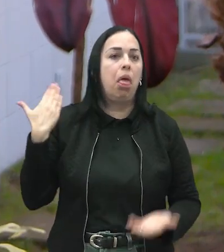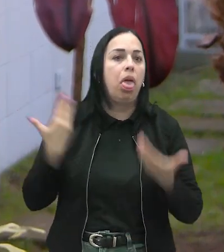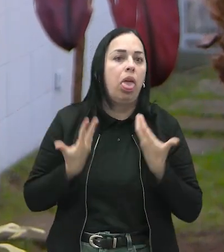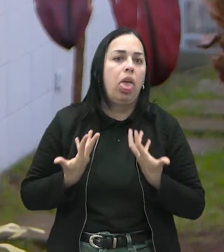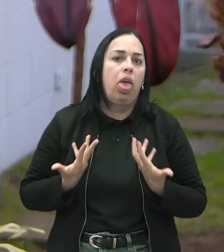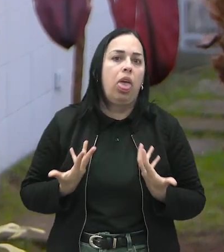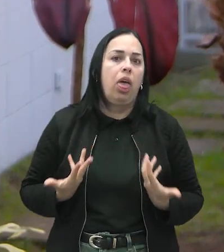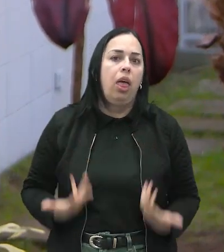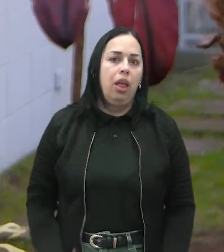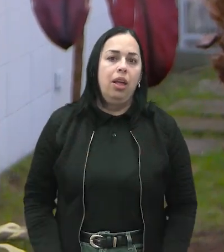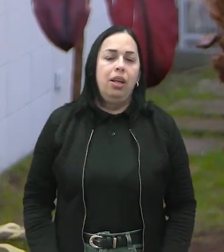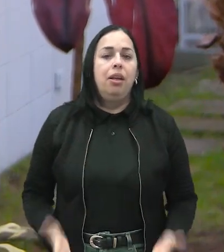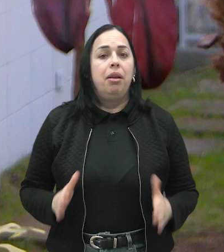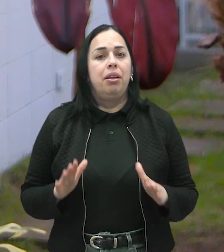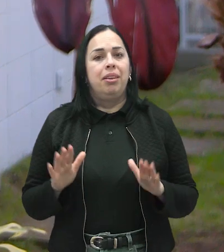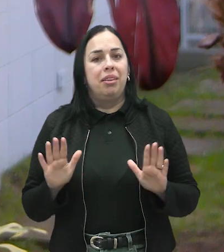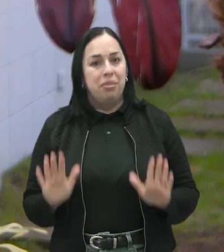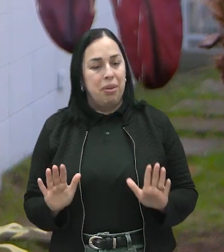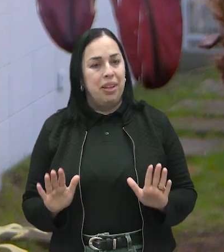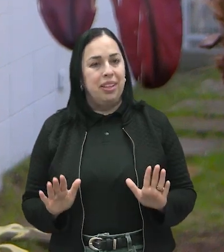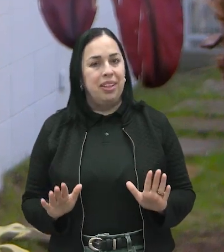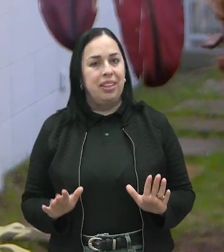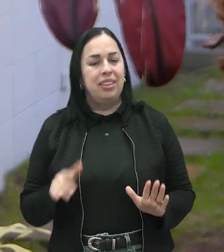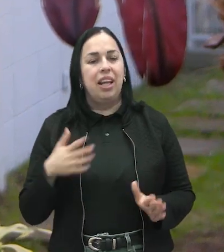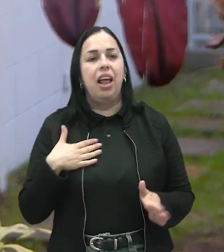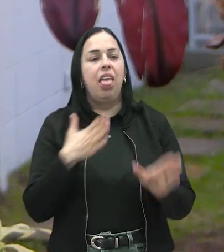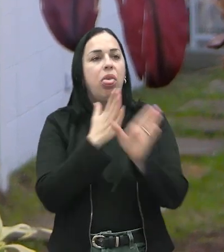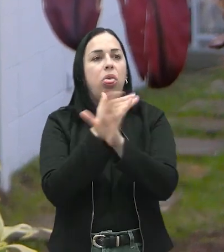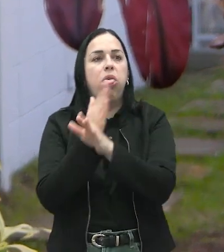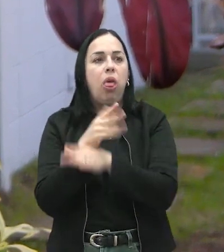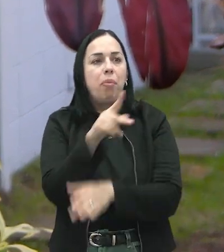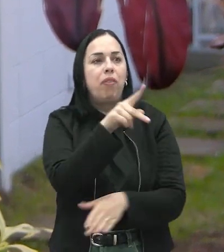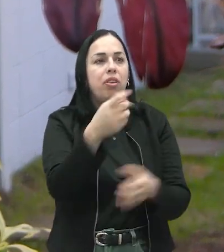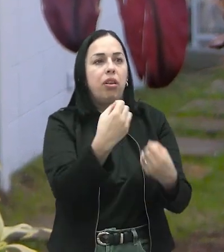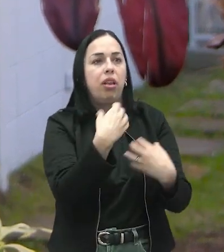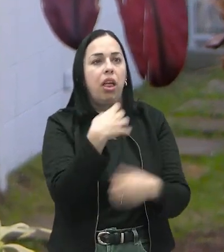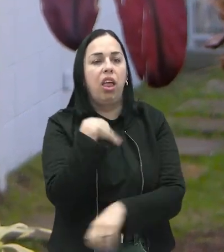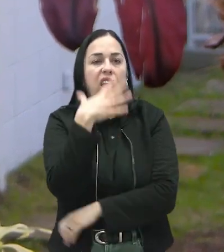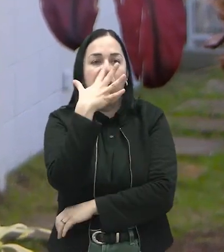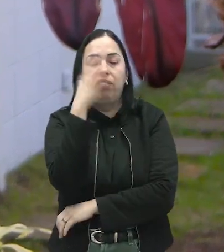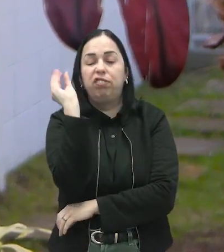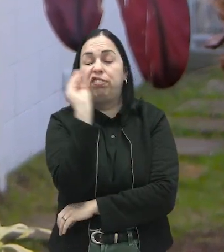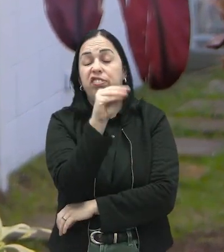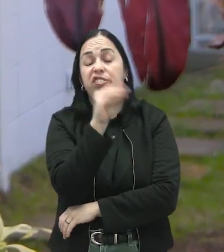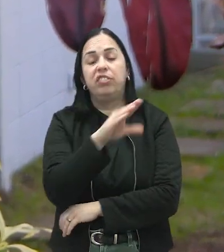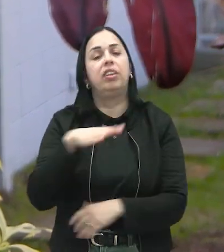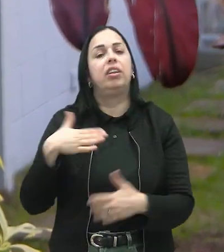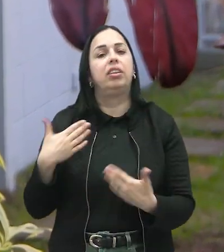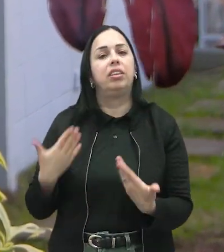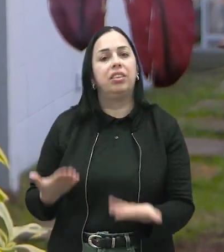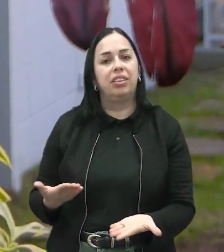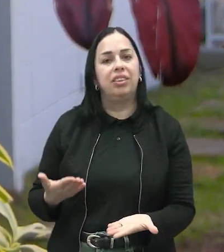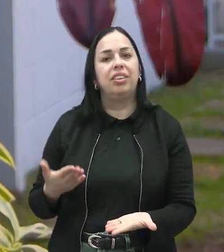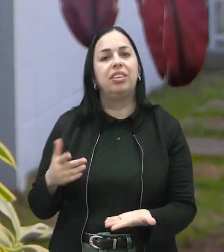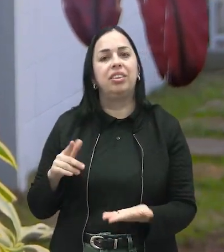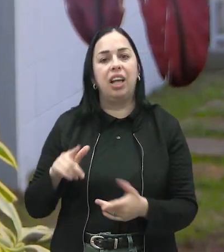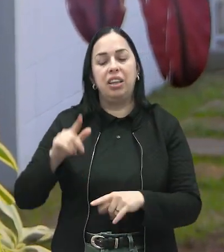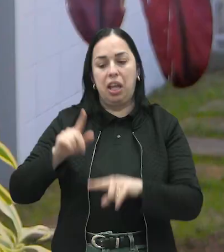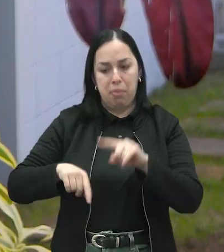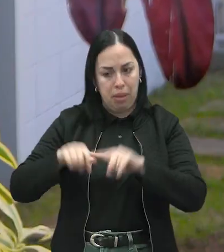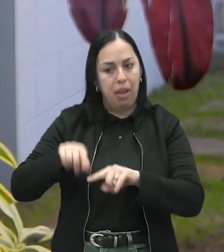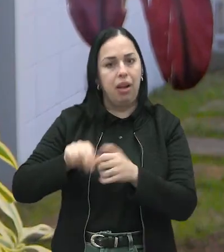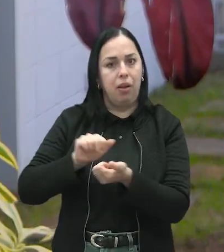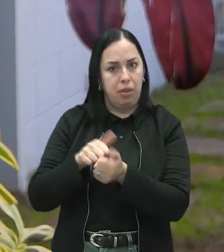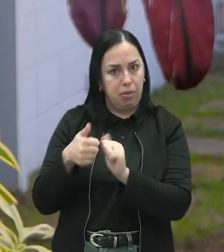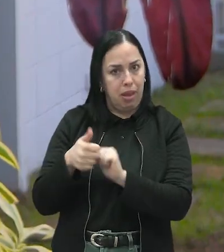muito cansado. Como você dispersa muito, o que o professor está dando não chama tanta atenção, né? Mesmo ele tendo